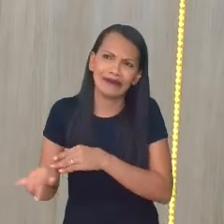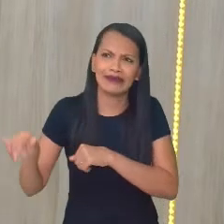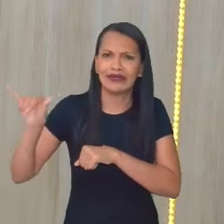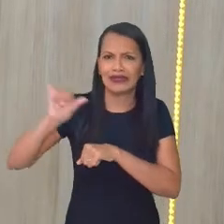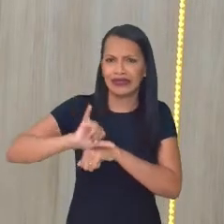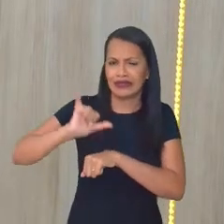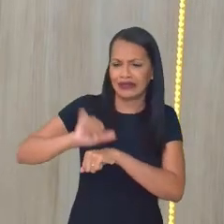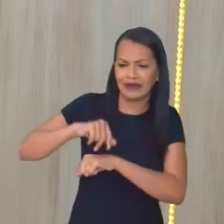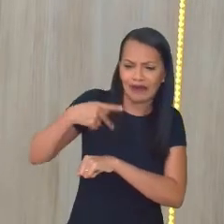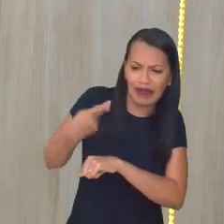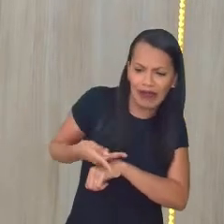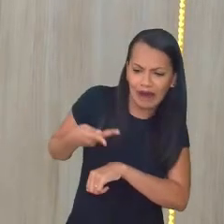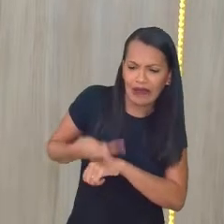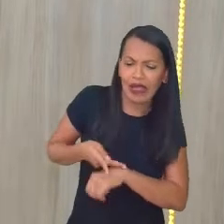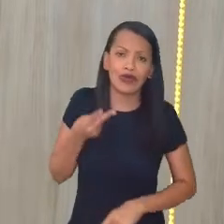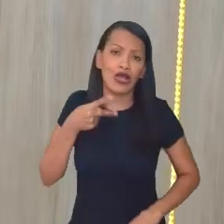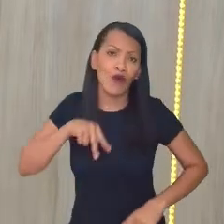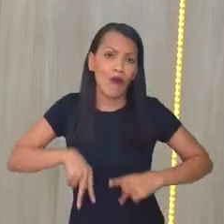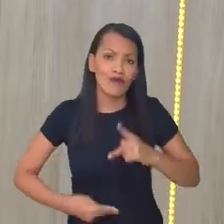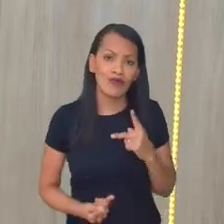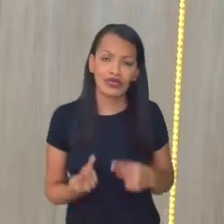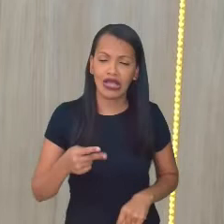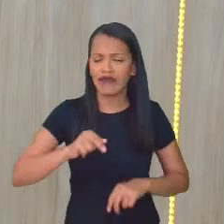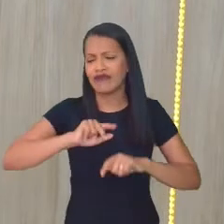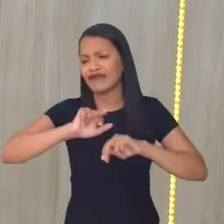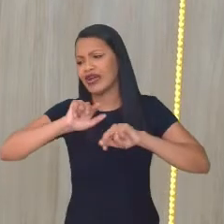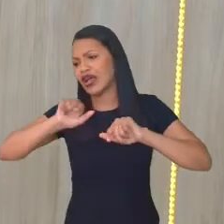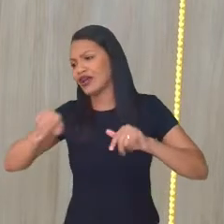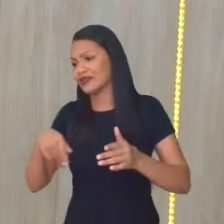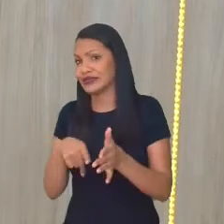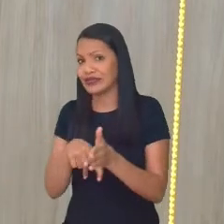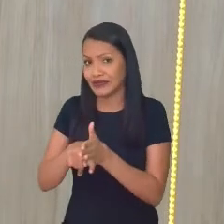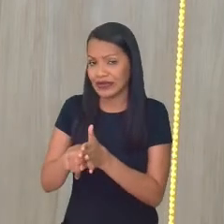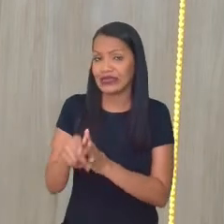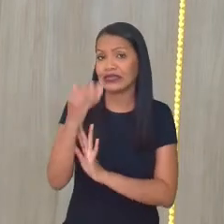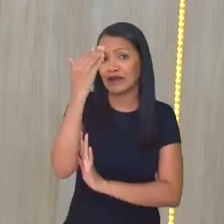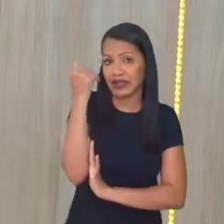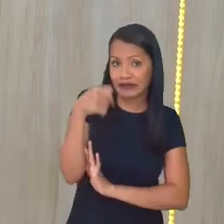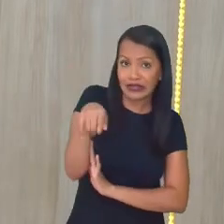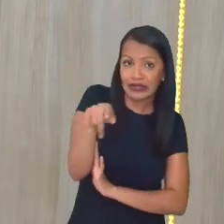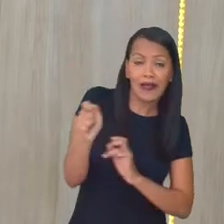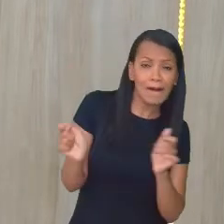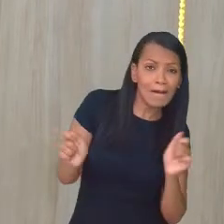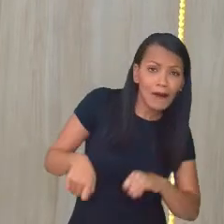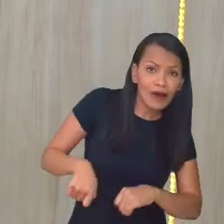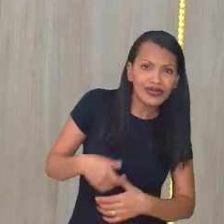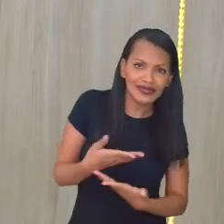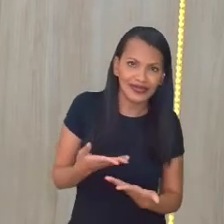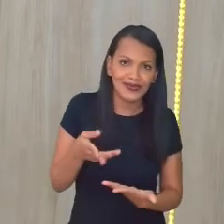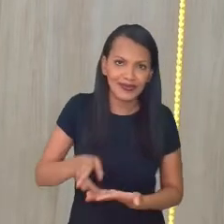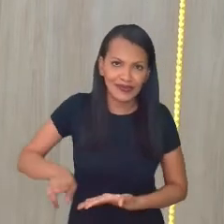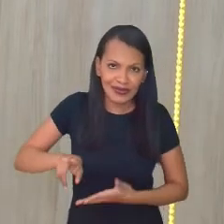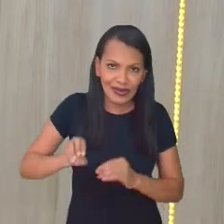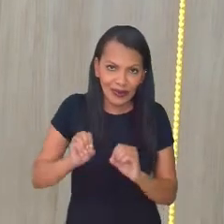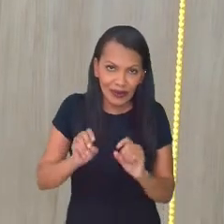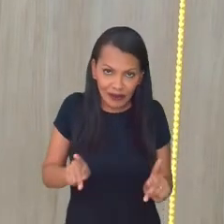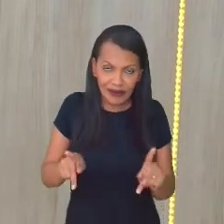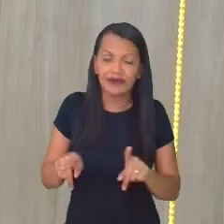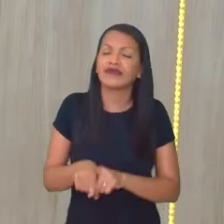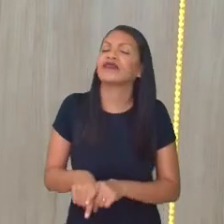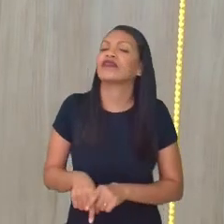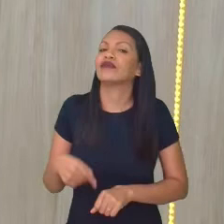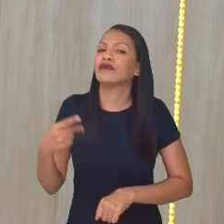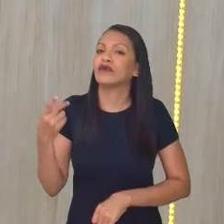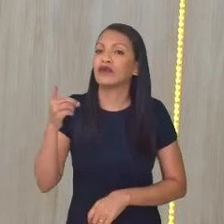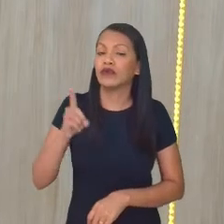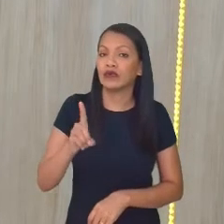de prata, como hormonal, vai pedir vários exames para saber se realmente você pode utilizar. O DIU de